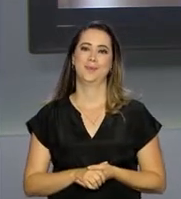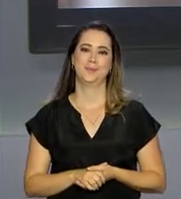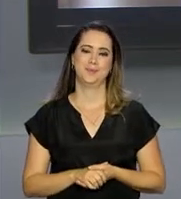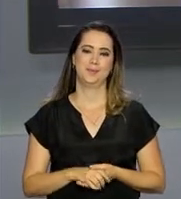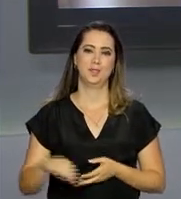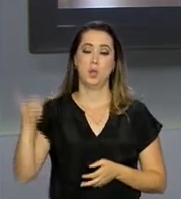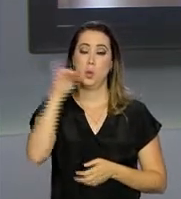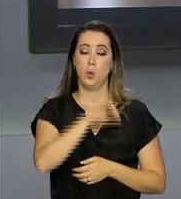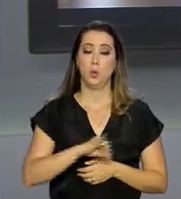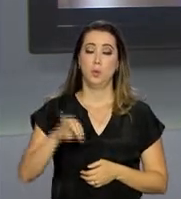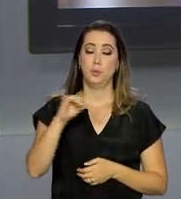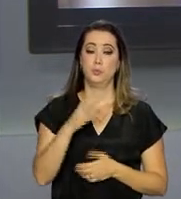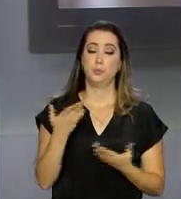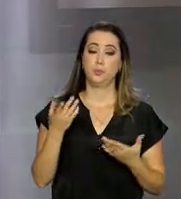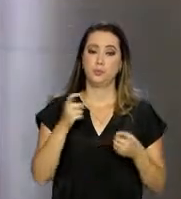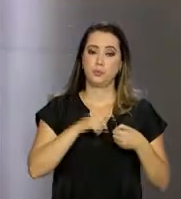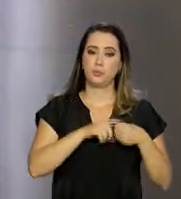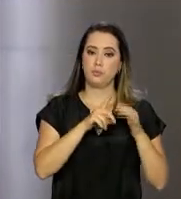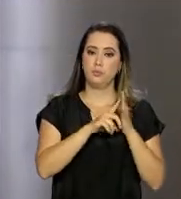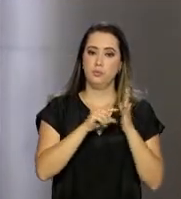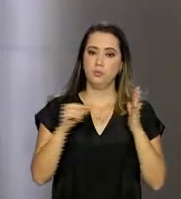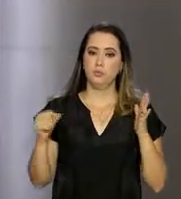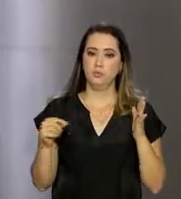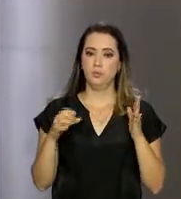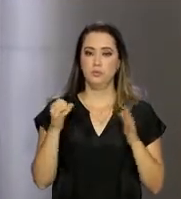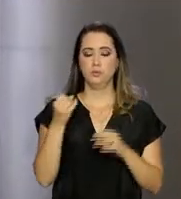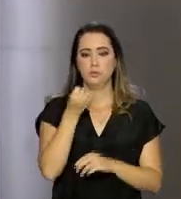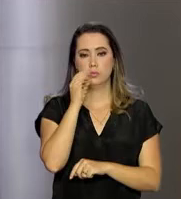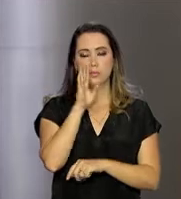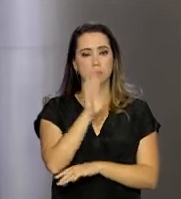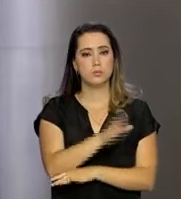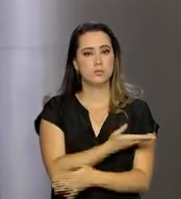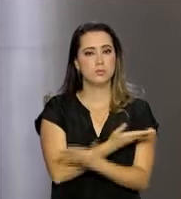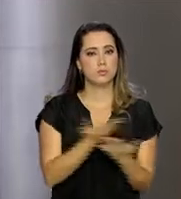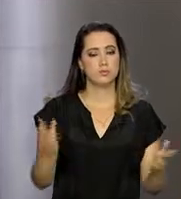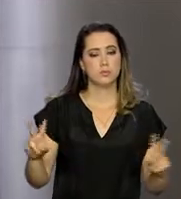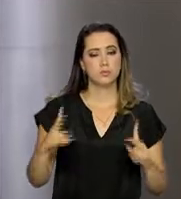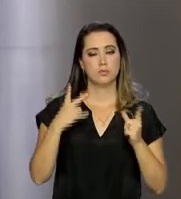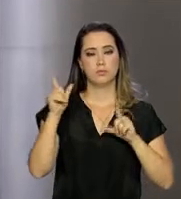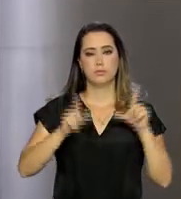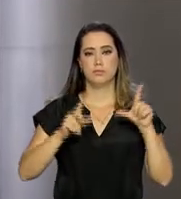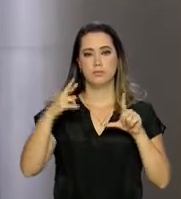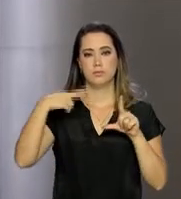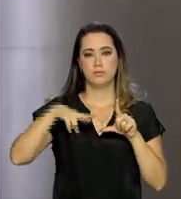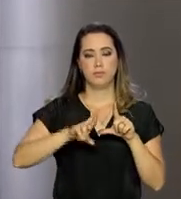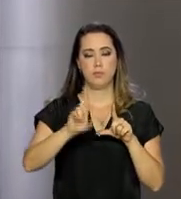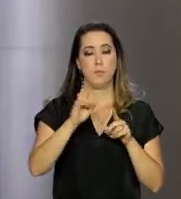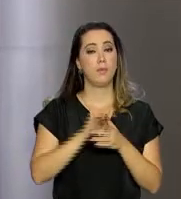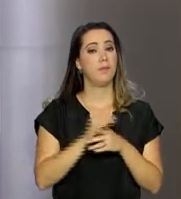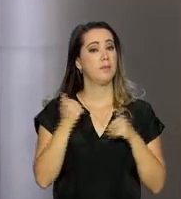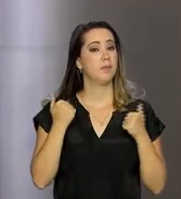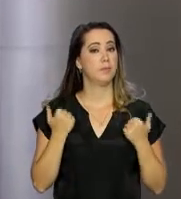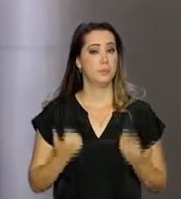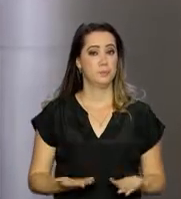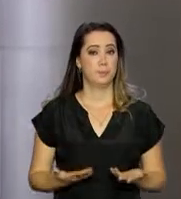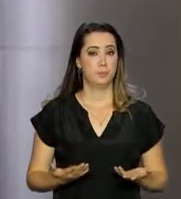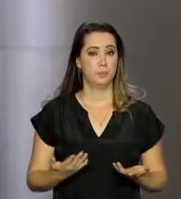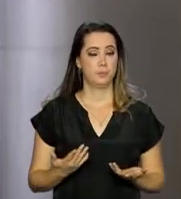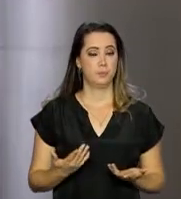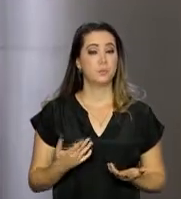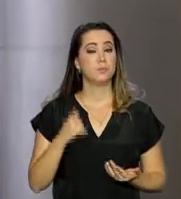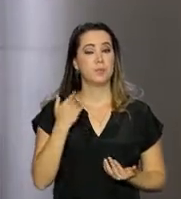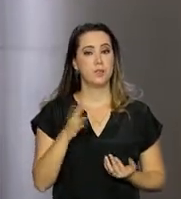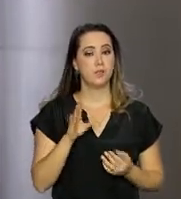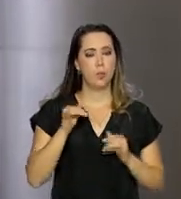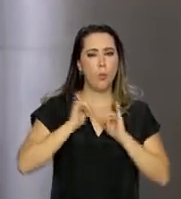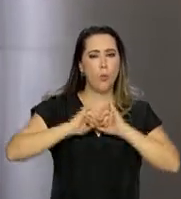olá jaime votamos aqui do palácio do planalto boa tarde você boa tarde a todos que nos assistem na tv nbr olha já